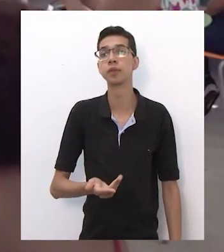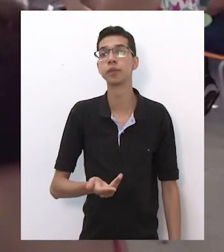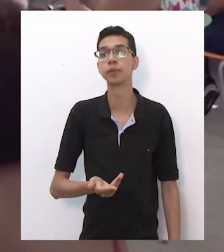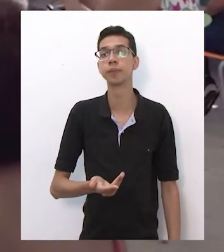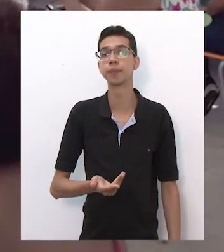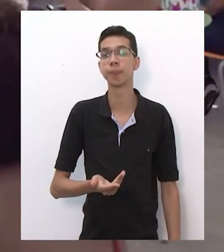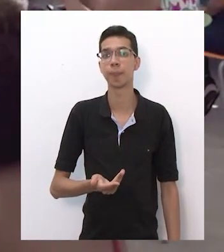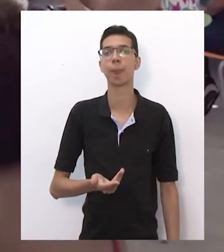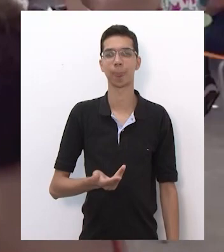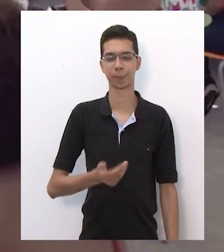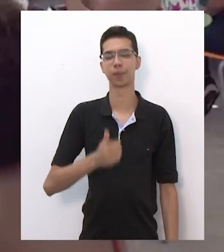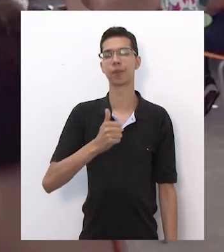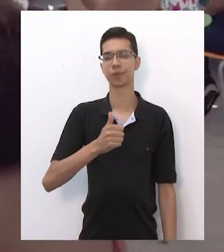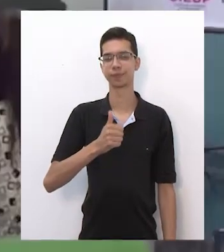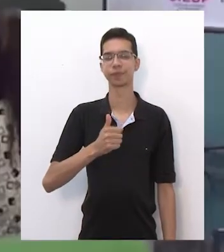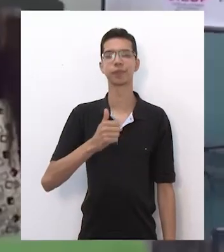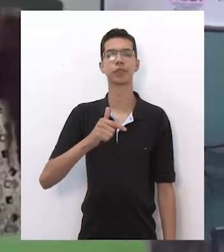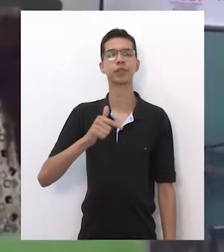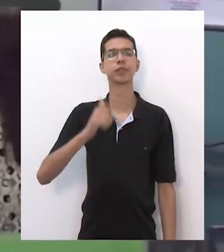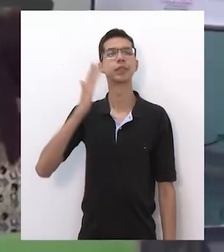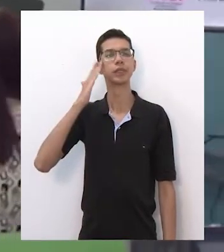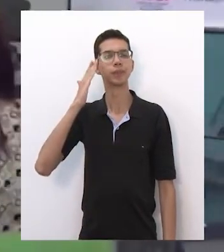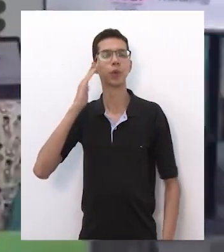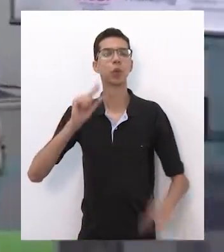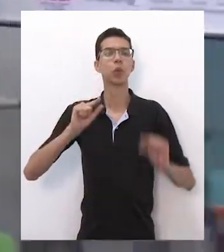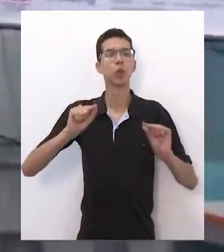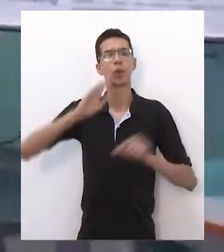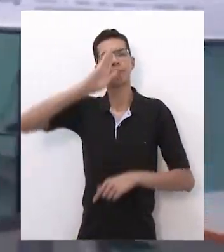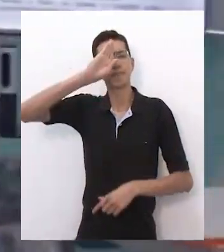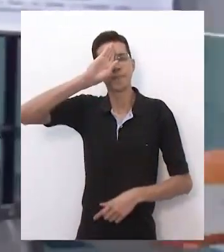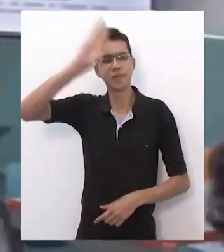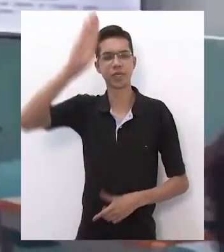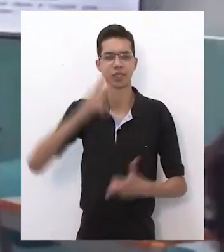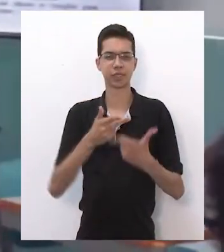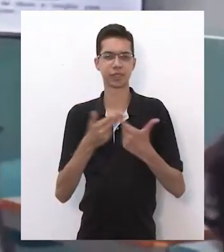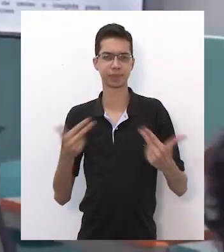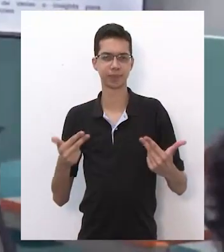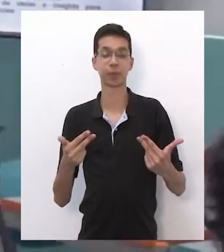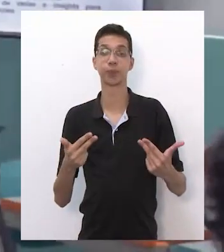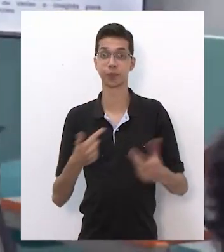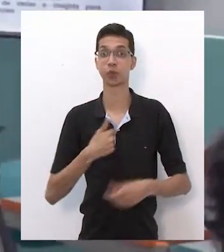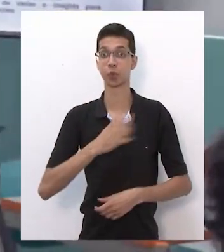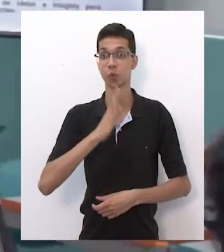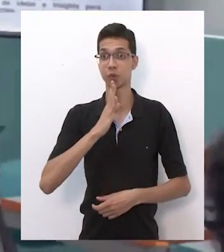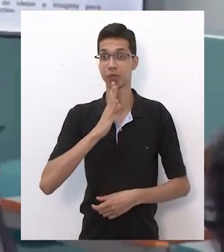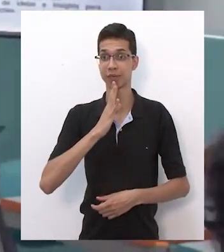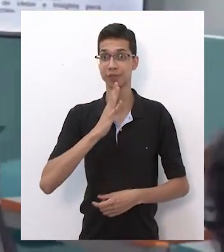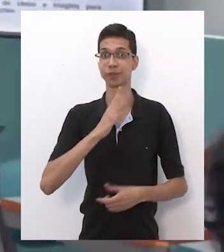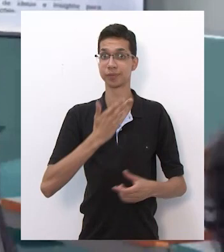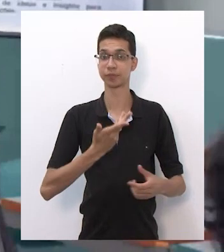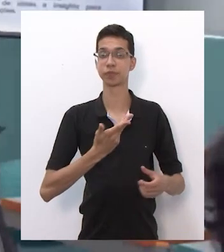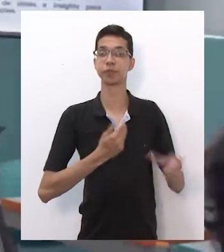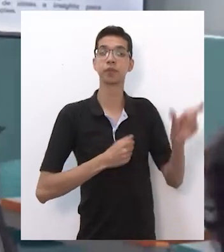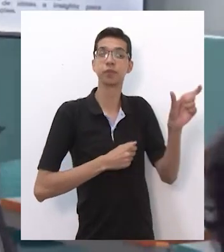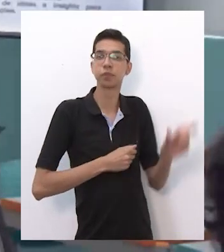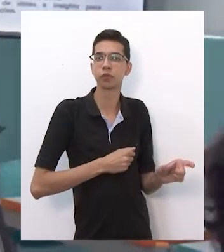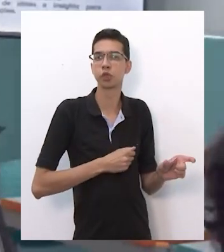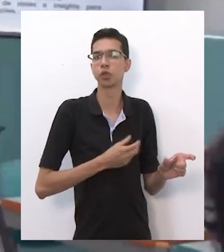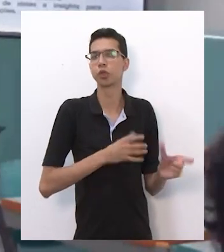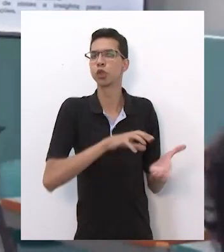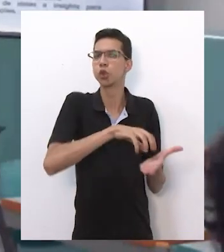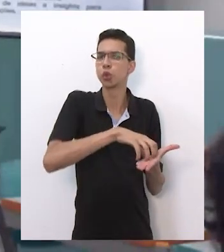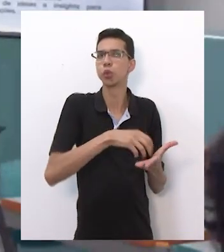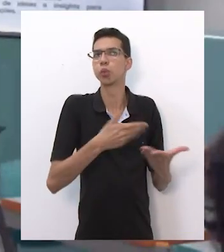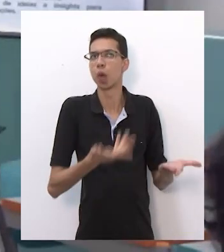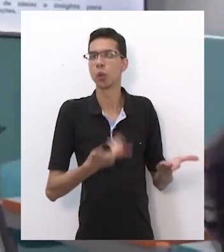Estabelecendo prioridades. Perfeito, é isso mesmo. Né? Então, depois que eu conheço, que eu empatizo e que eu conheço o meu alvo, eu consigo entender quais